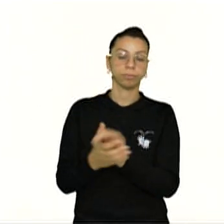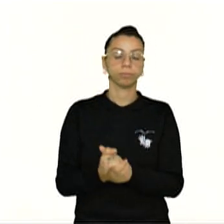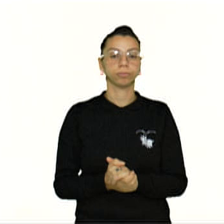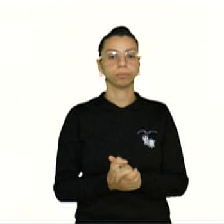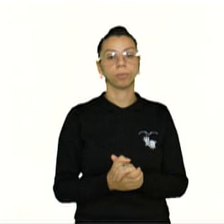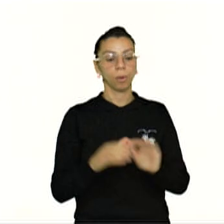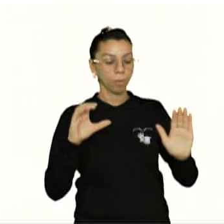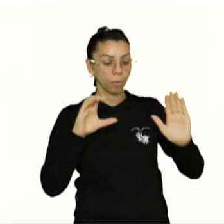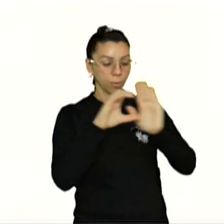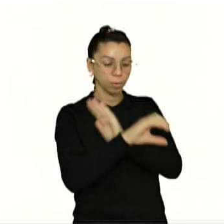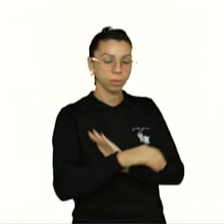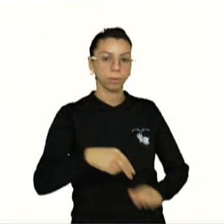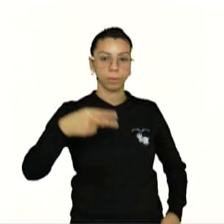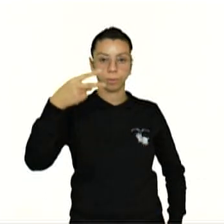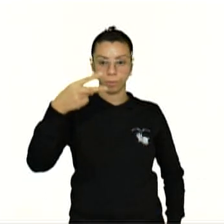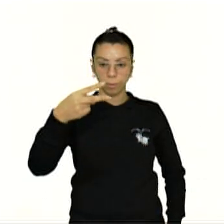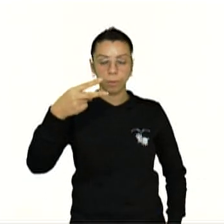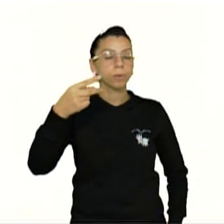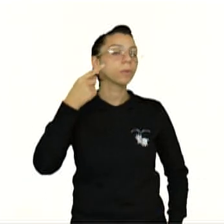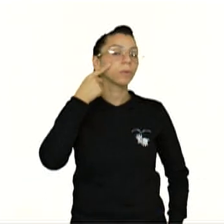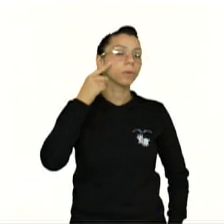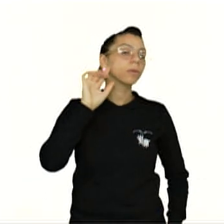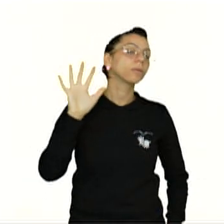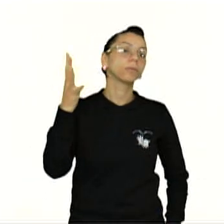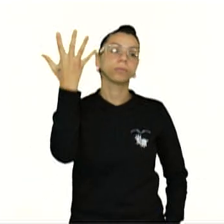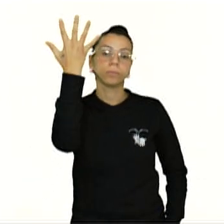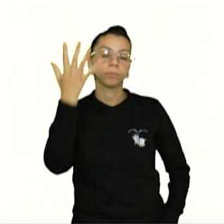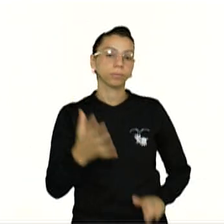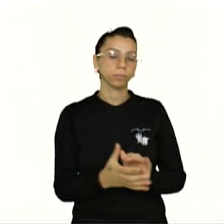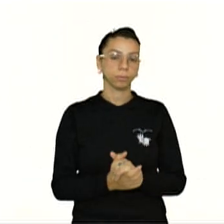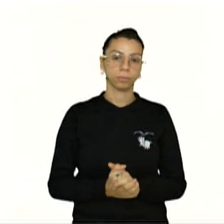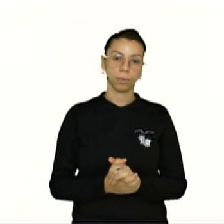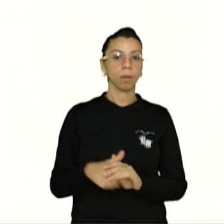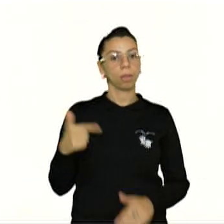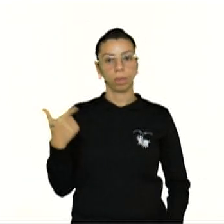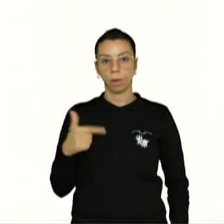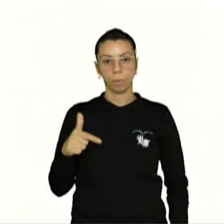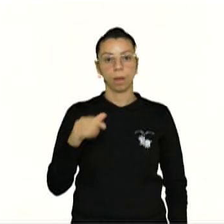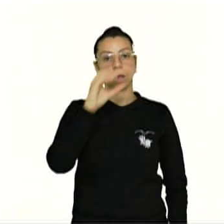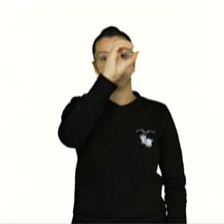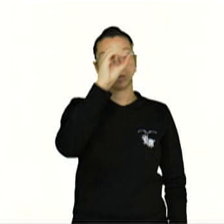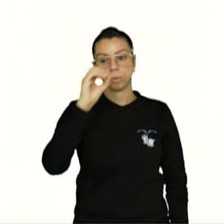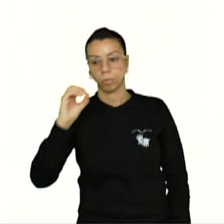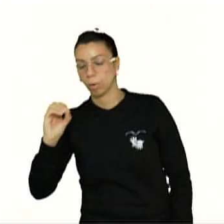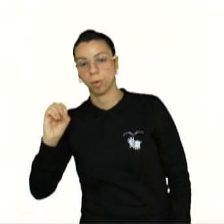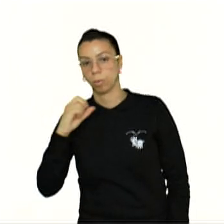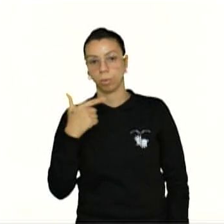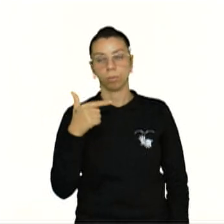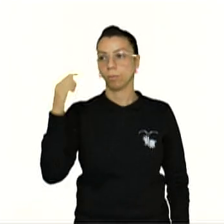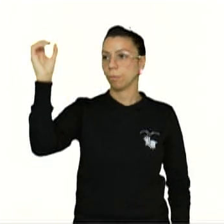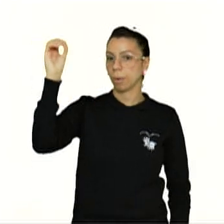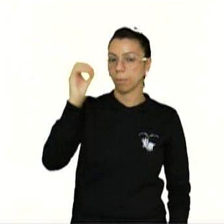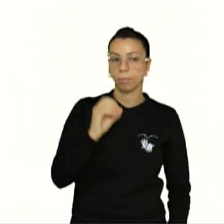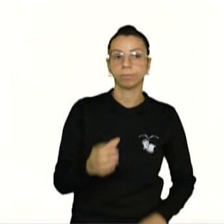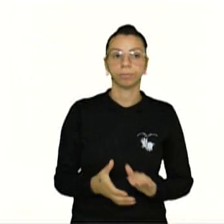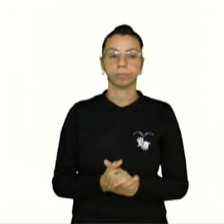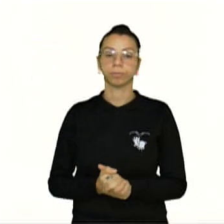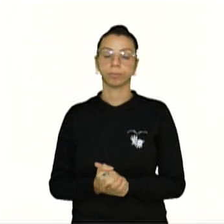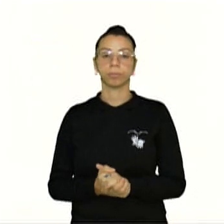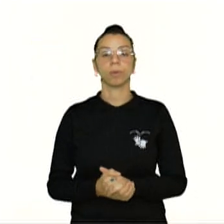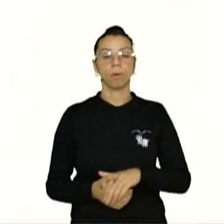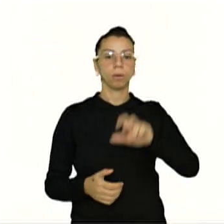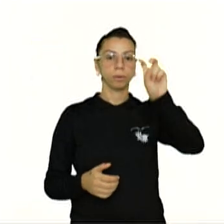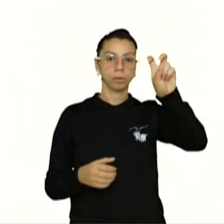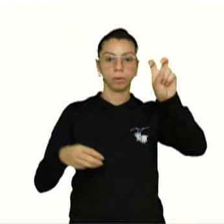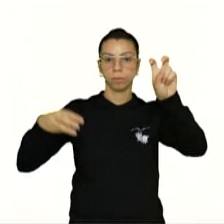na propriedade 2, vamos ver o que acontece. Não tem agora uma linha inteira de zeros. Ela é 5, 3, 10 e